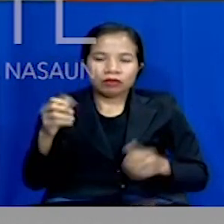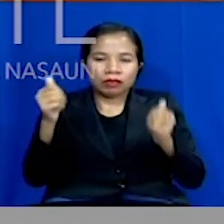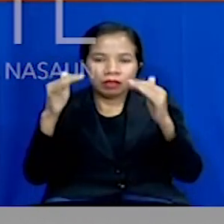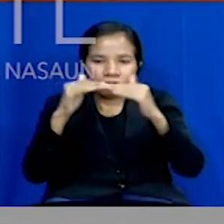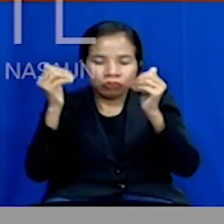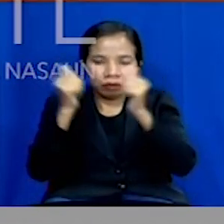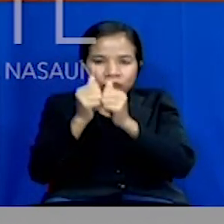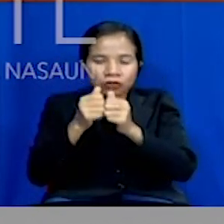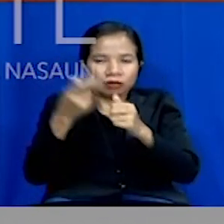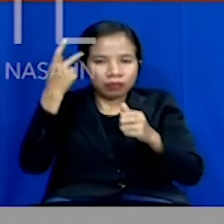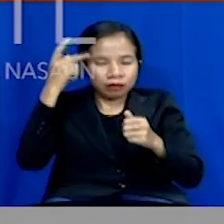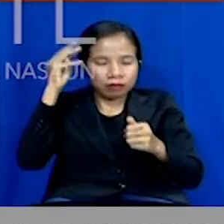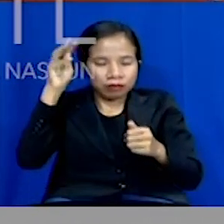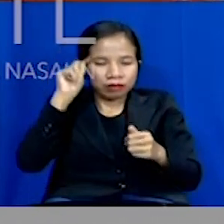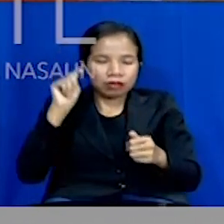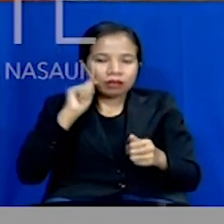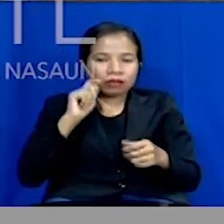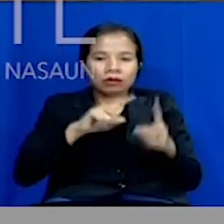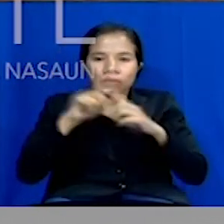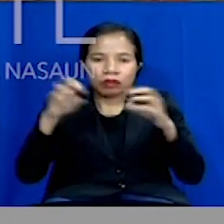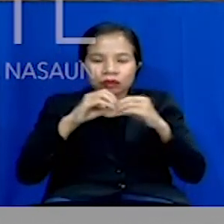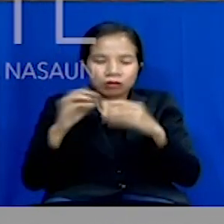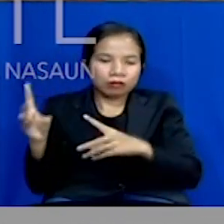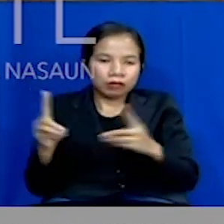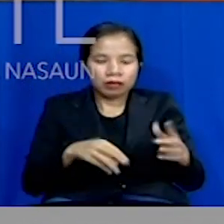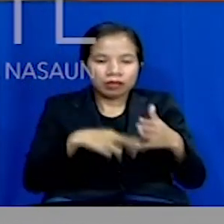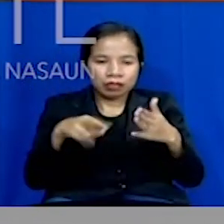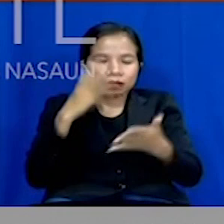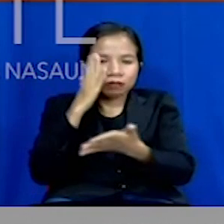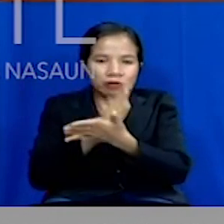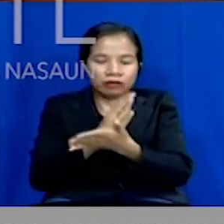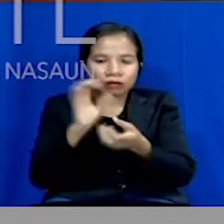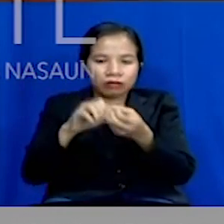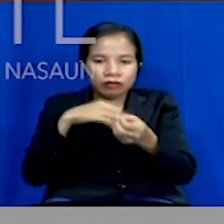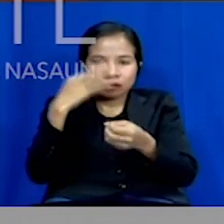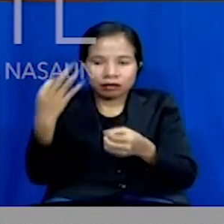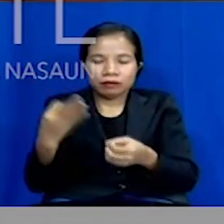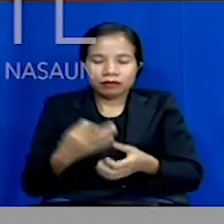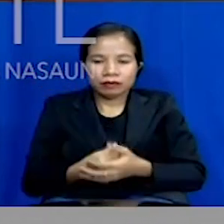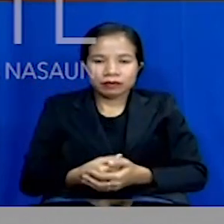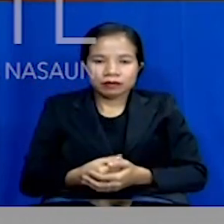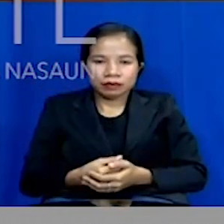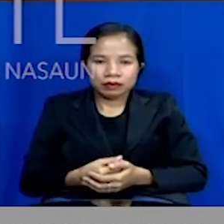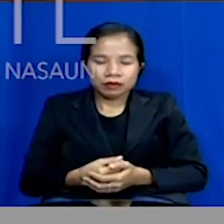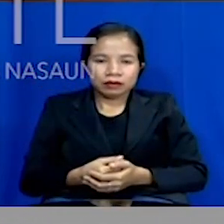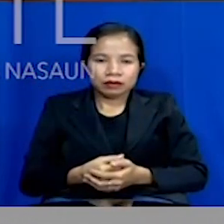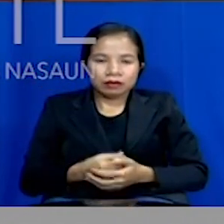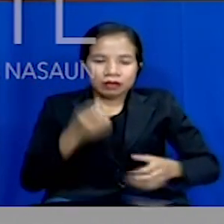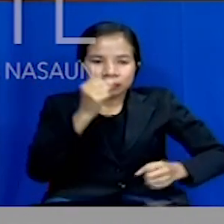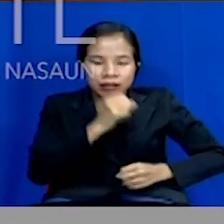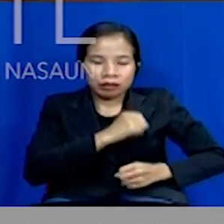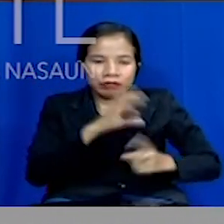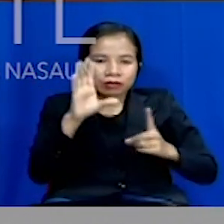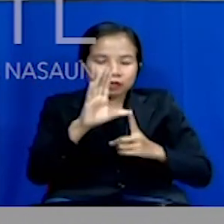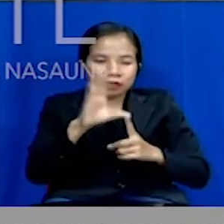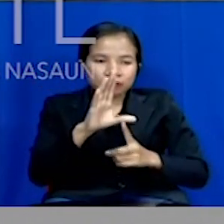Taur Matanruag, Rodi Colia Conoba Implementação Medida Prevenção Covid-19. Brigadeiro General João Miranda